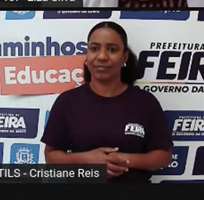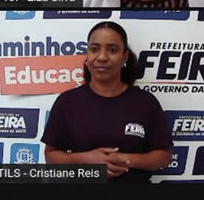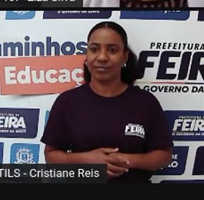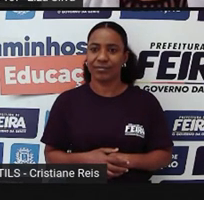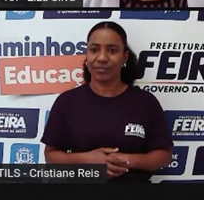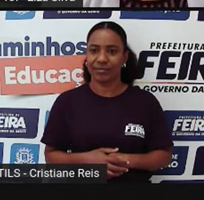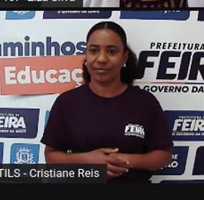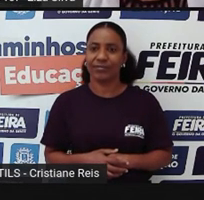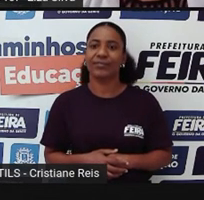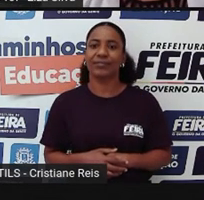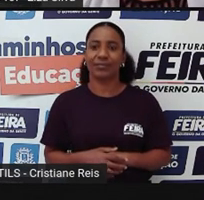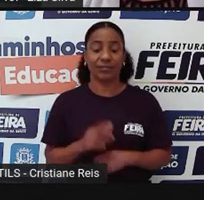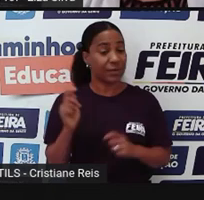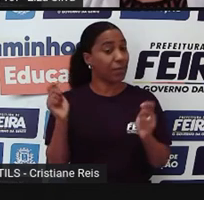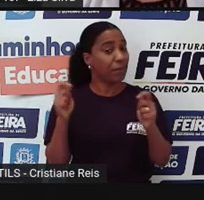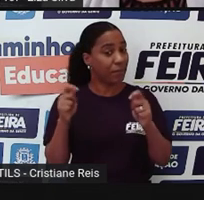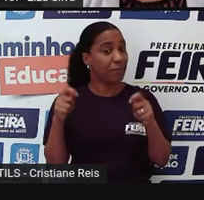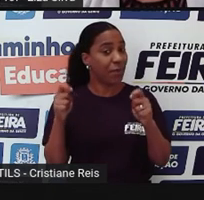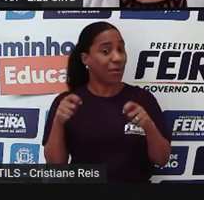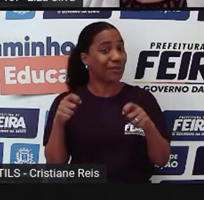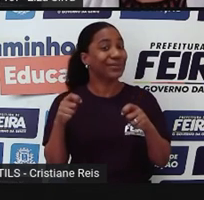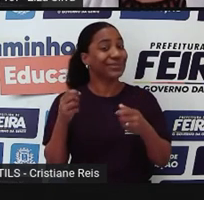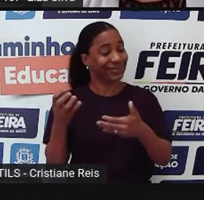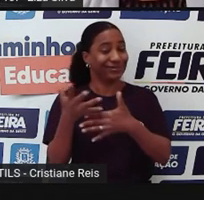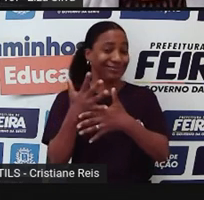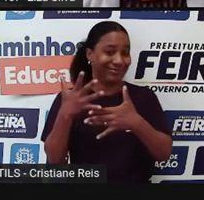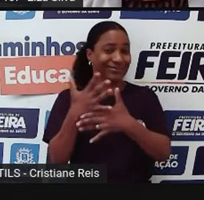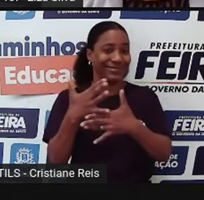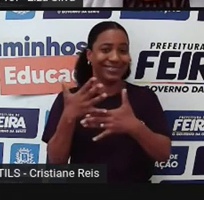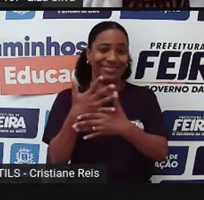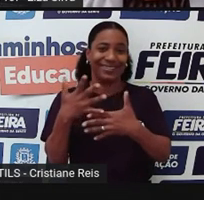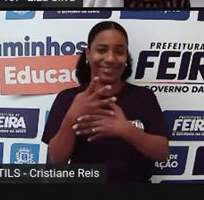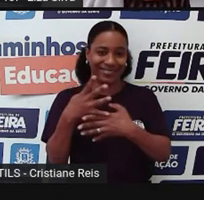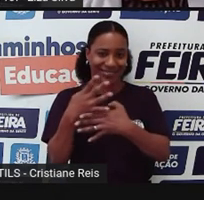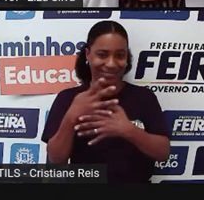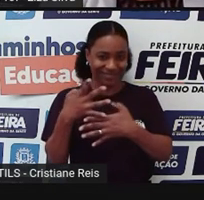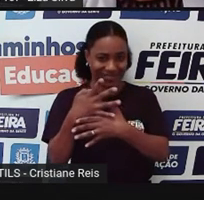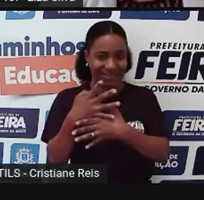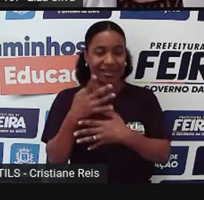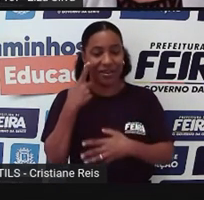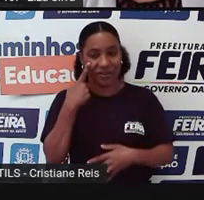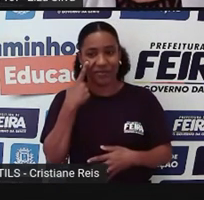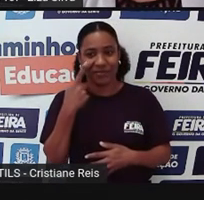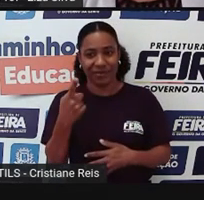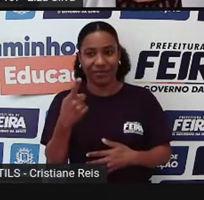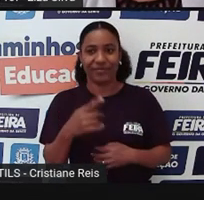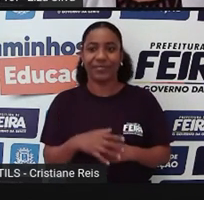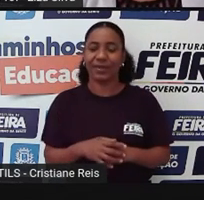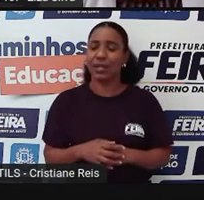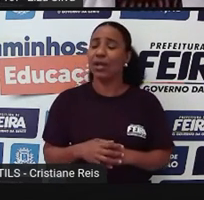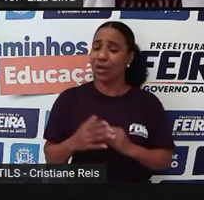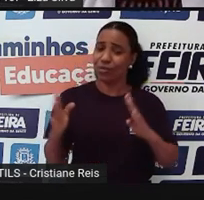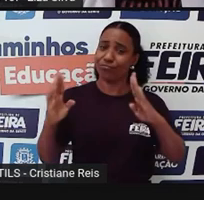mora aqui você tem outra possibilidade você pode colocar a cidade onde você mora aí é